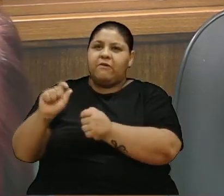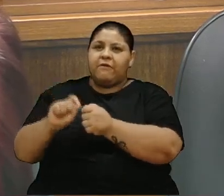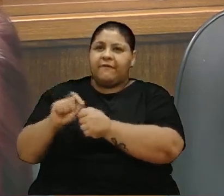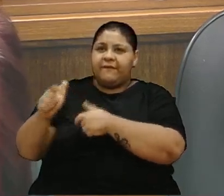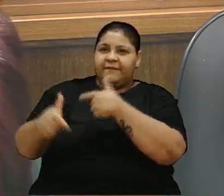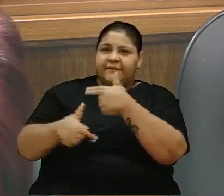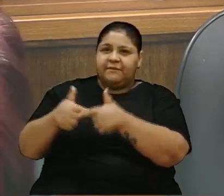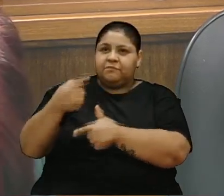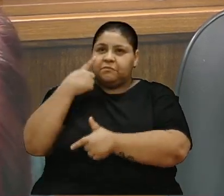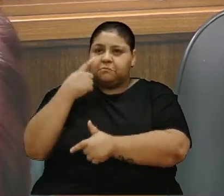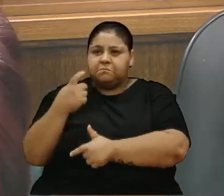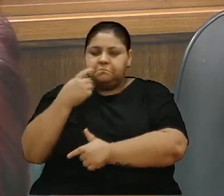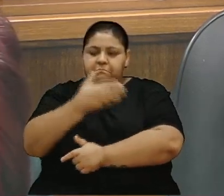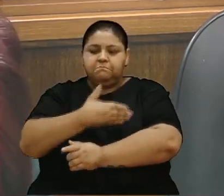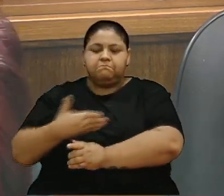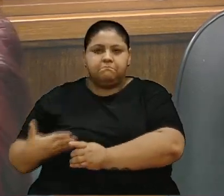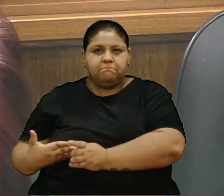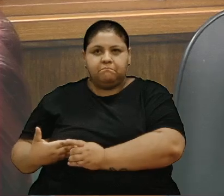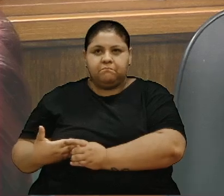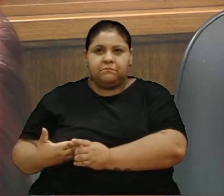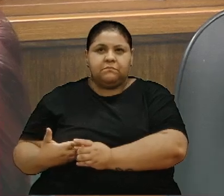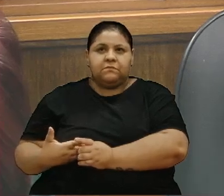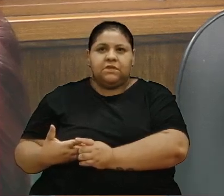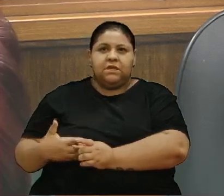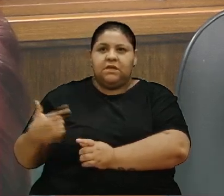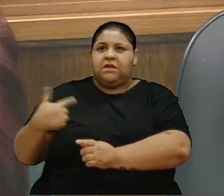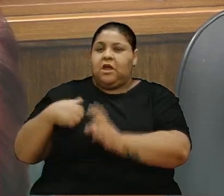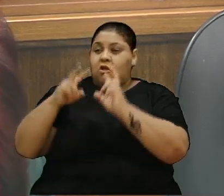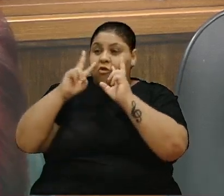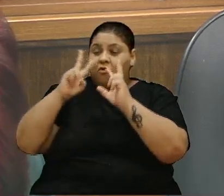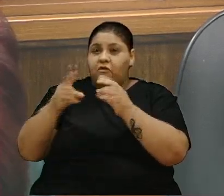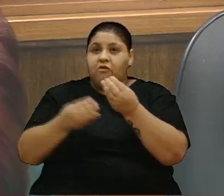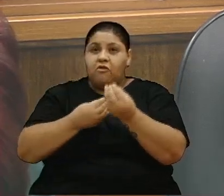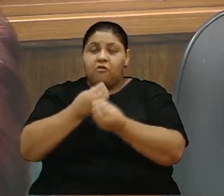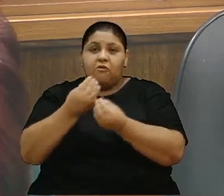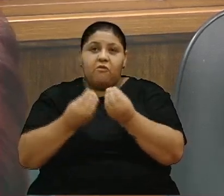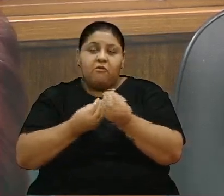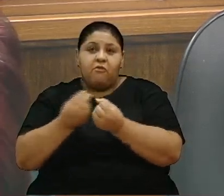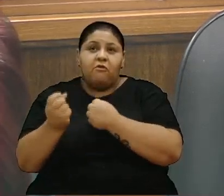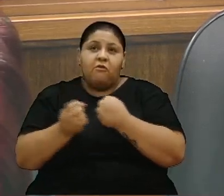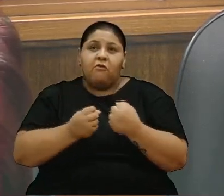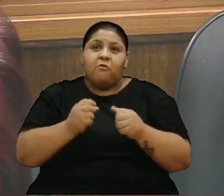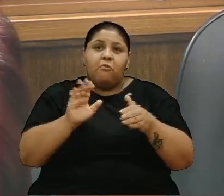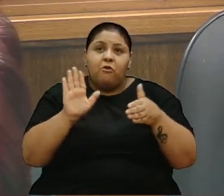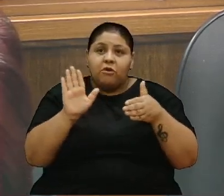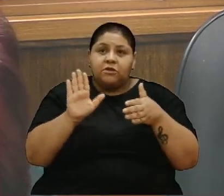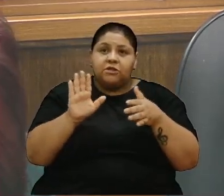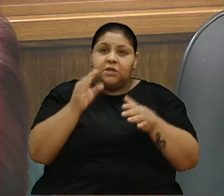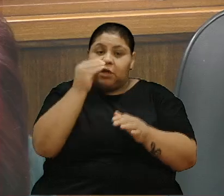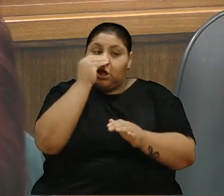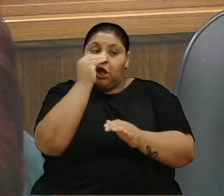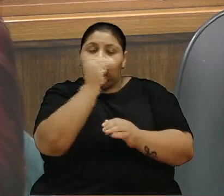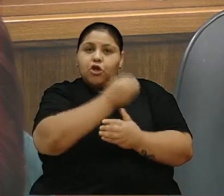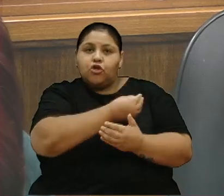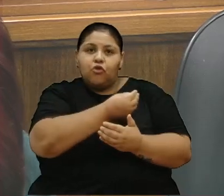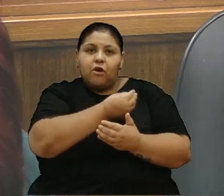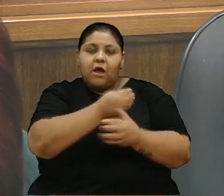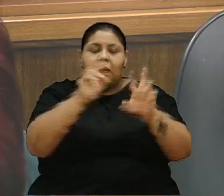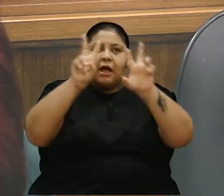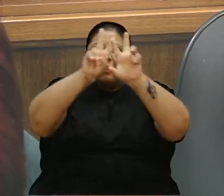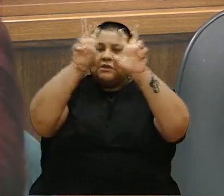de interesse público. E eu não vejo como que o nosso município pode fechar os olhos para essas áreas